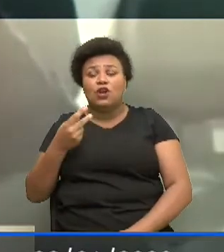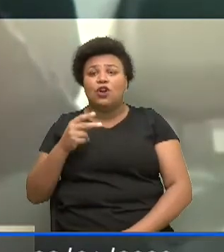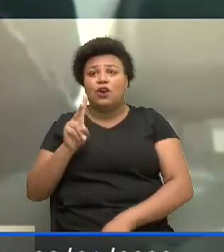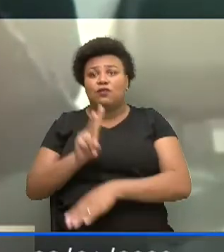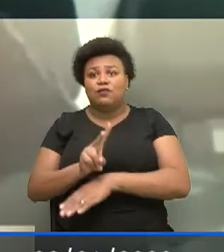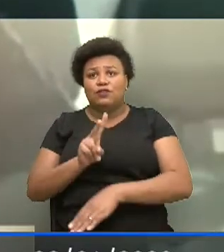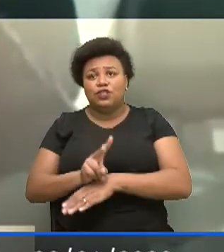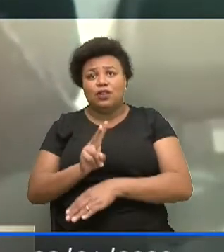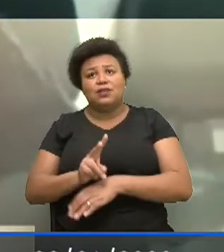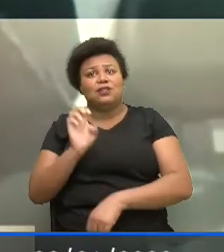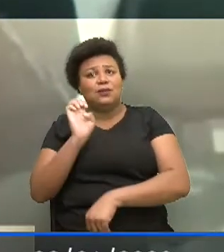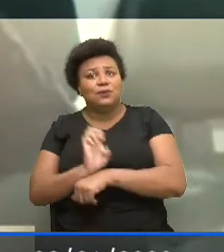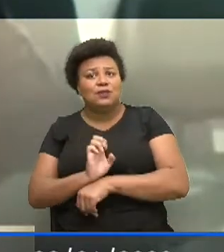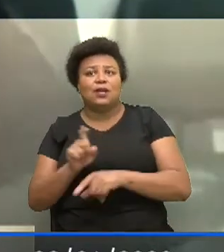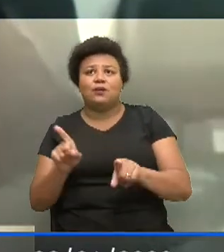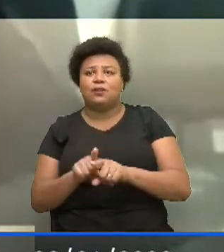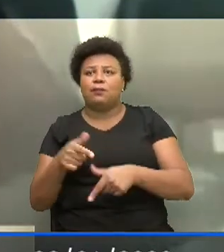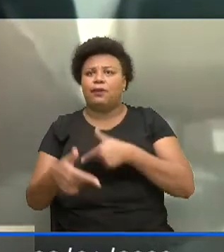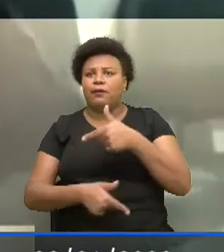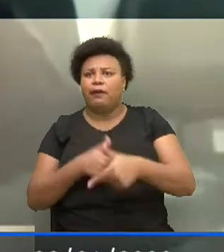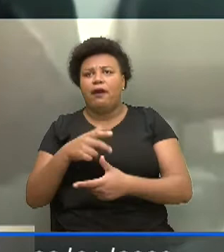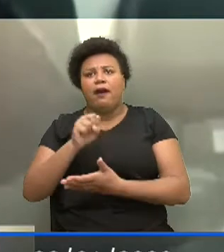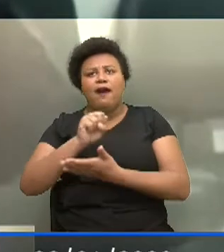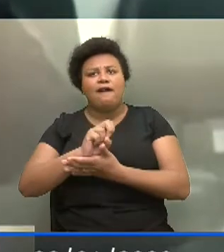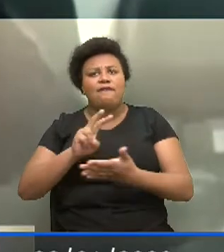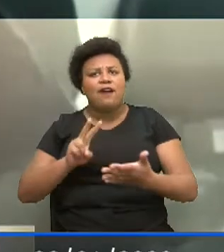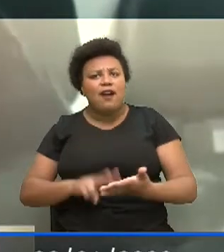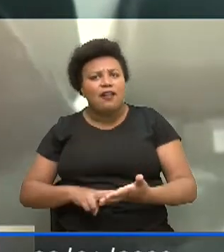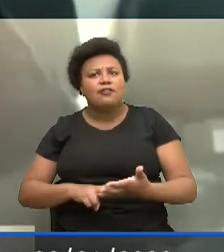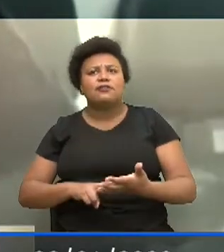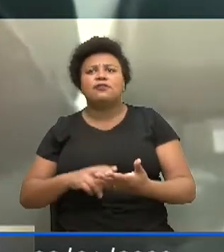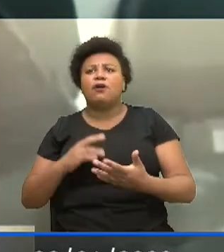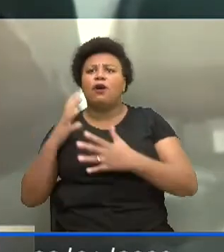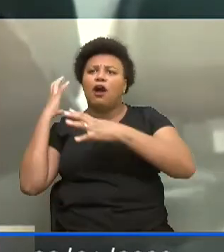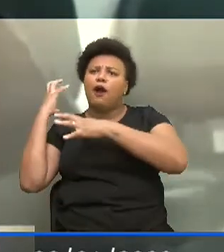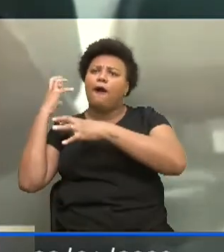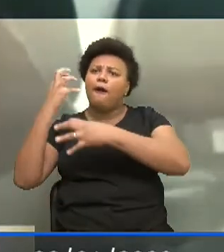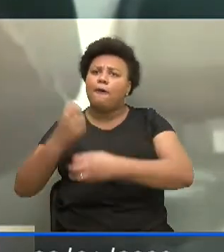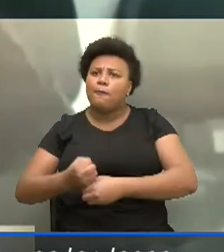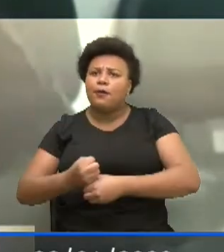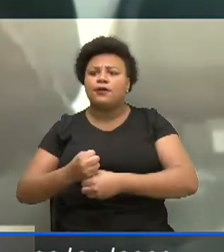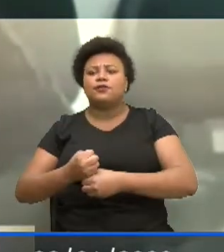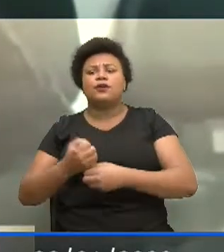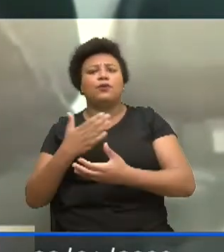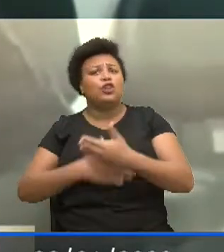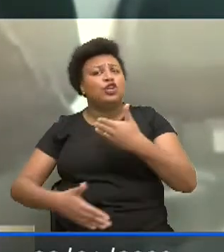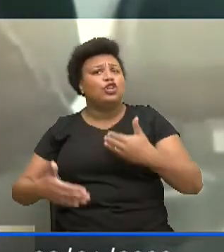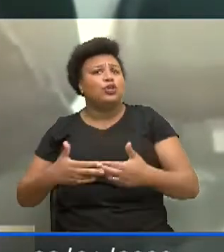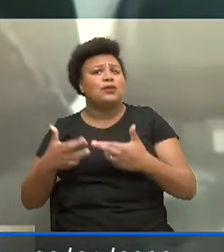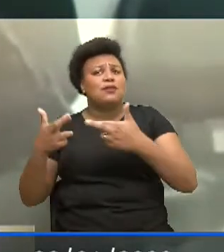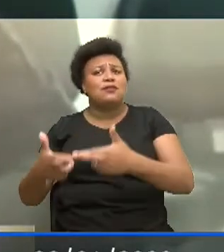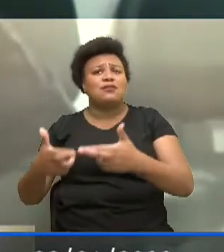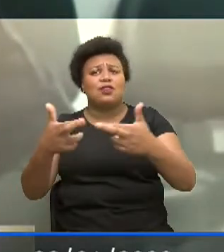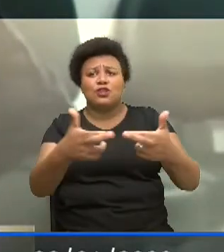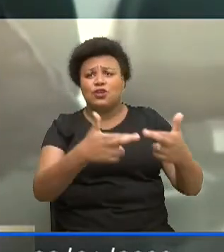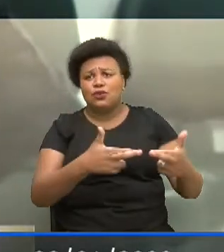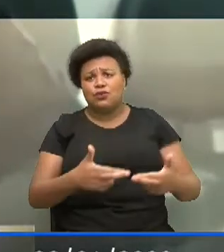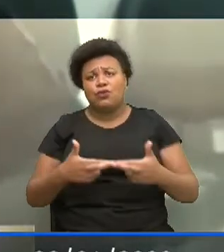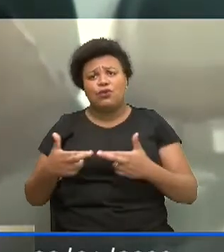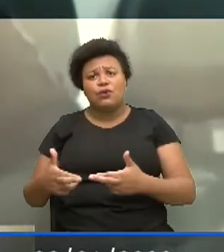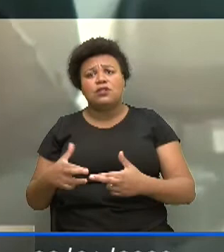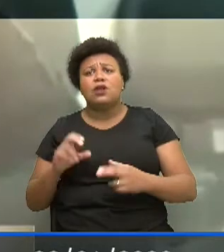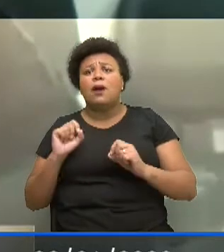Estado ela também está trabalhando com avaliação de incidência cumulativa em todas essas regiões e até mesmo nos municípios